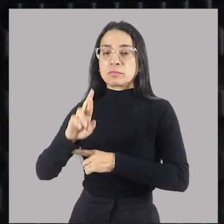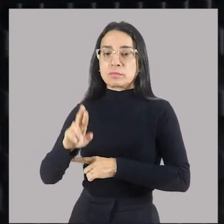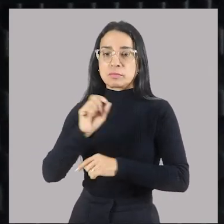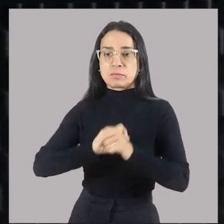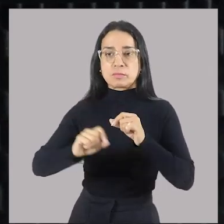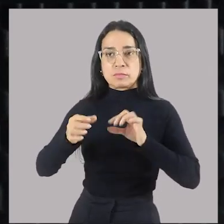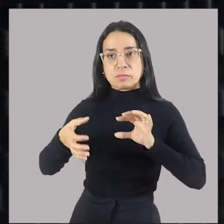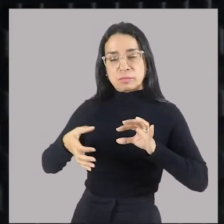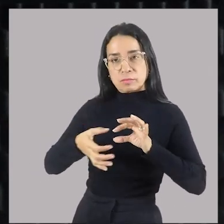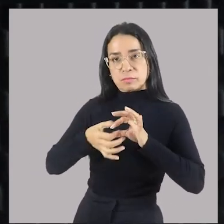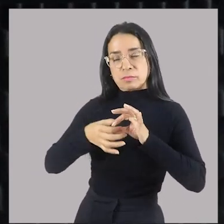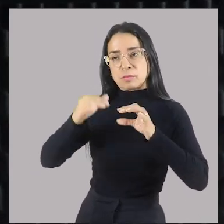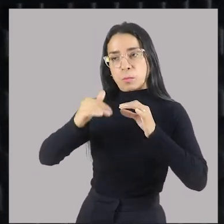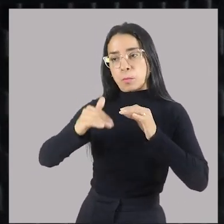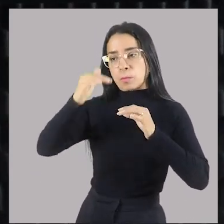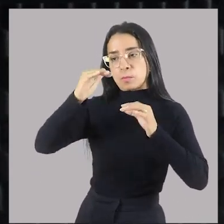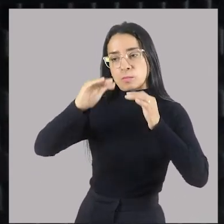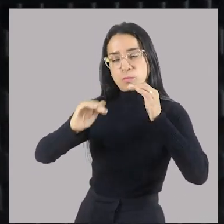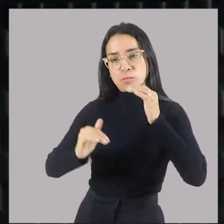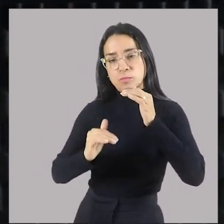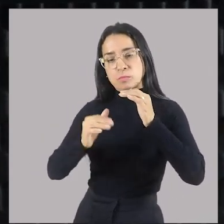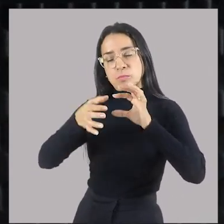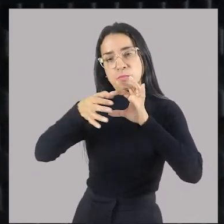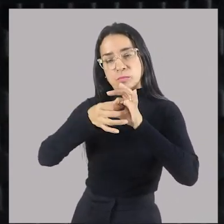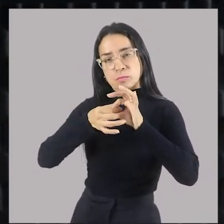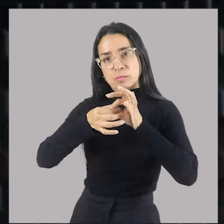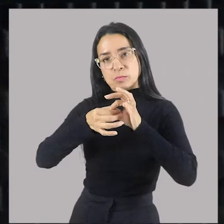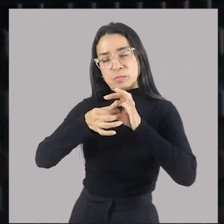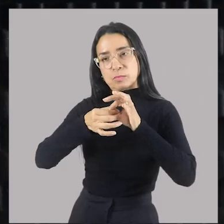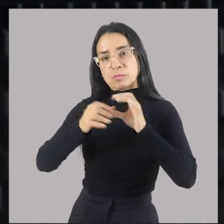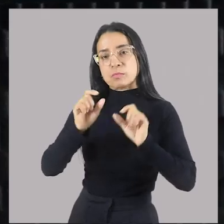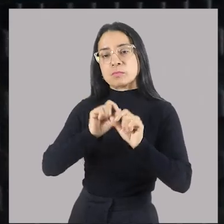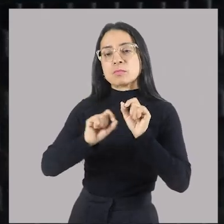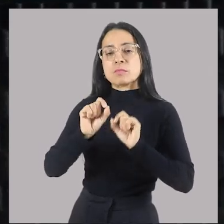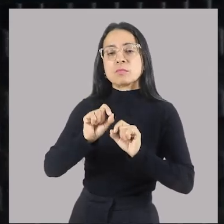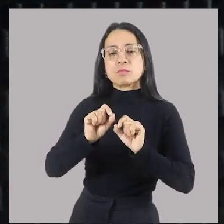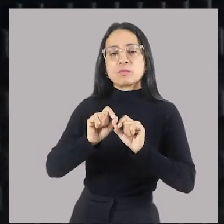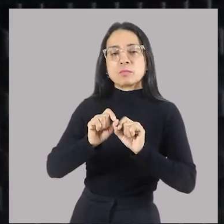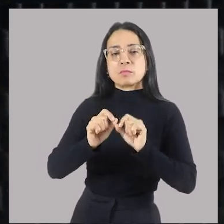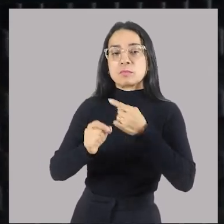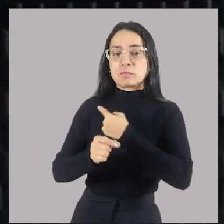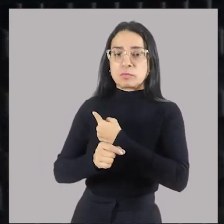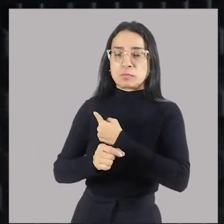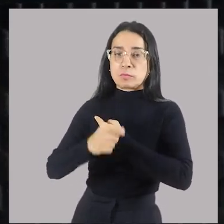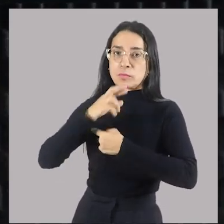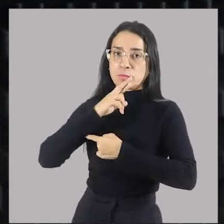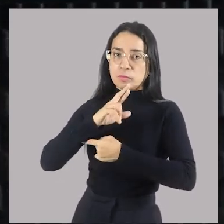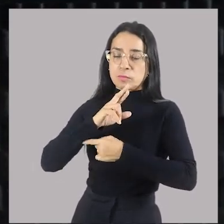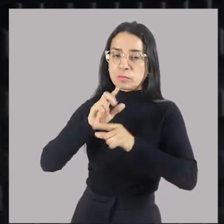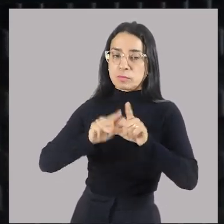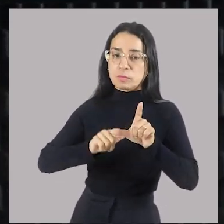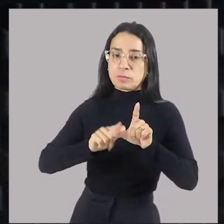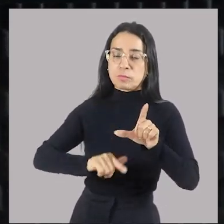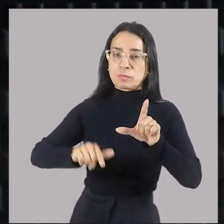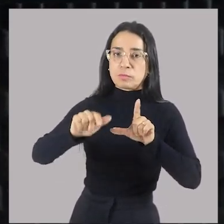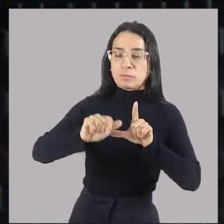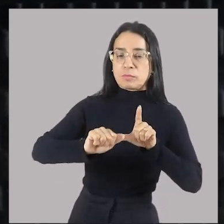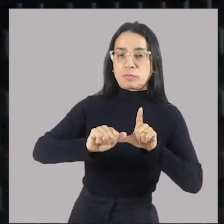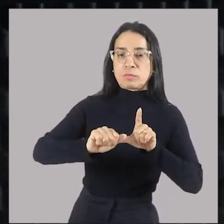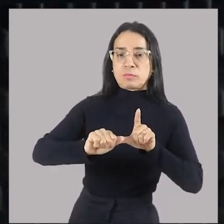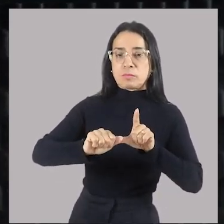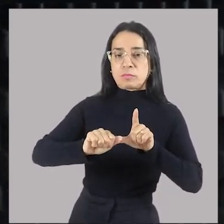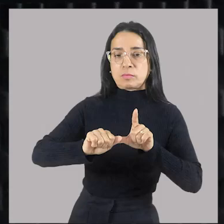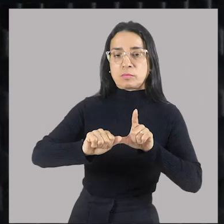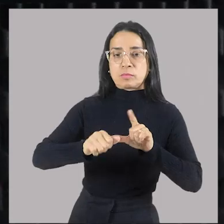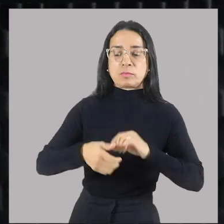conectam ao tronco através da clavícula e da escápula, que vão formar a cintura